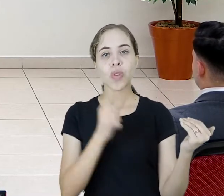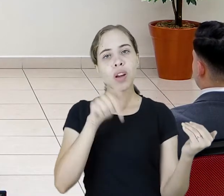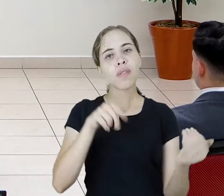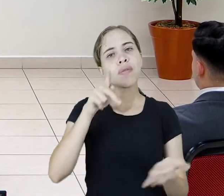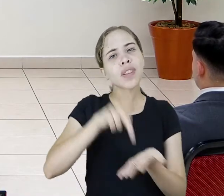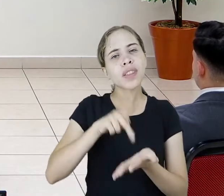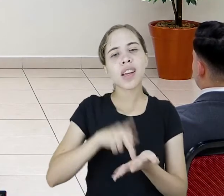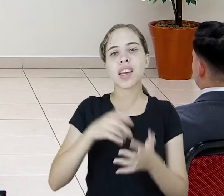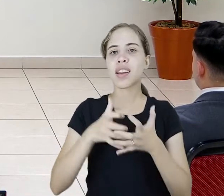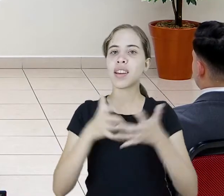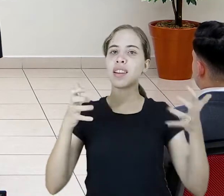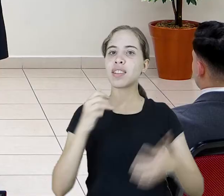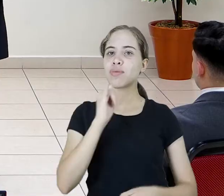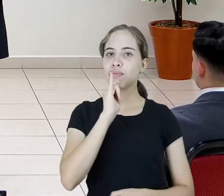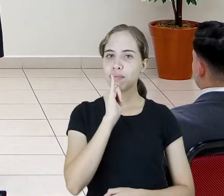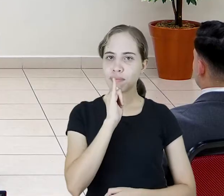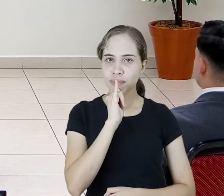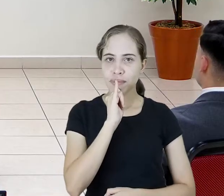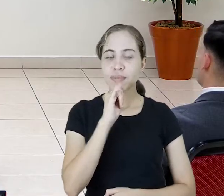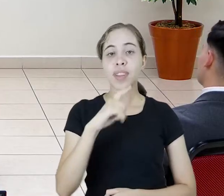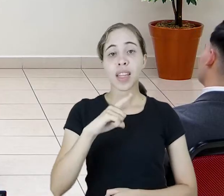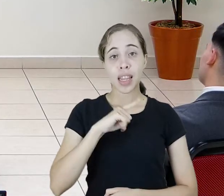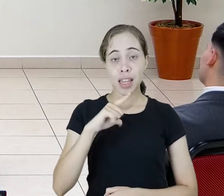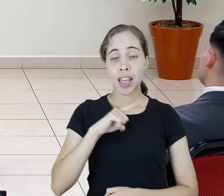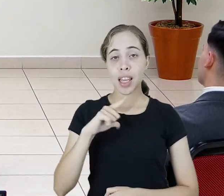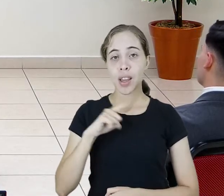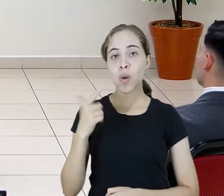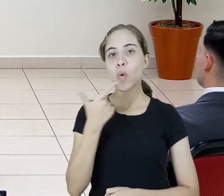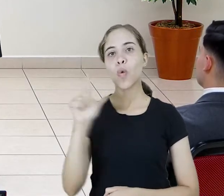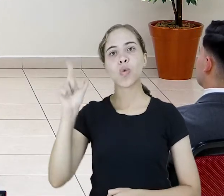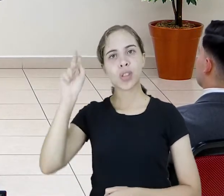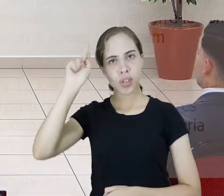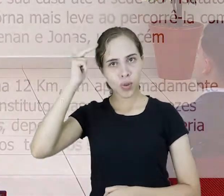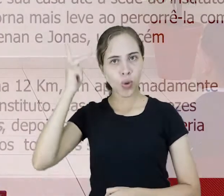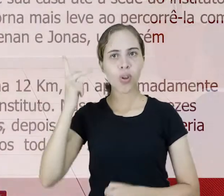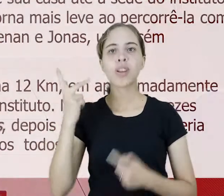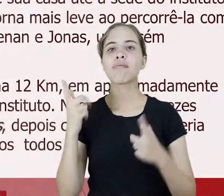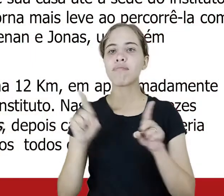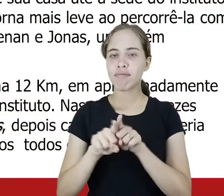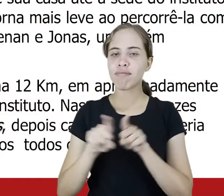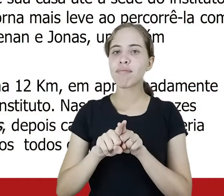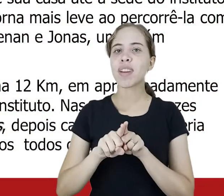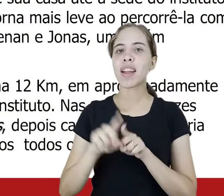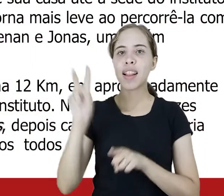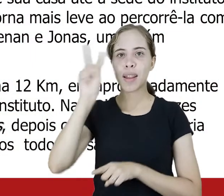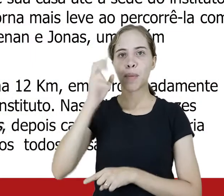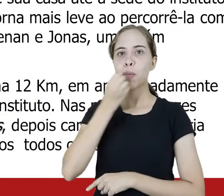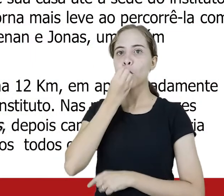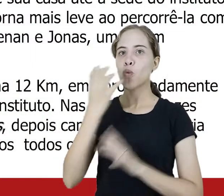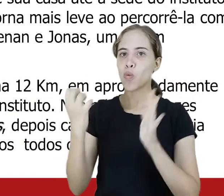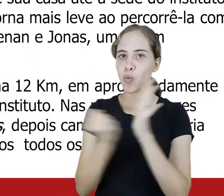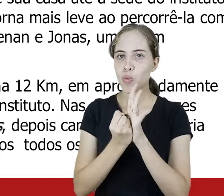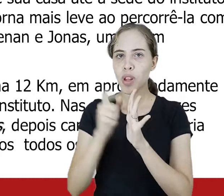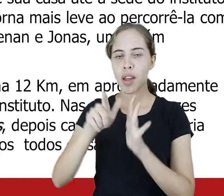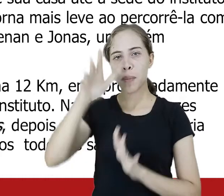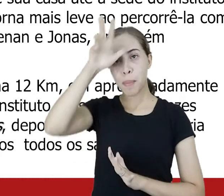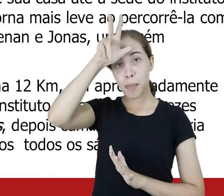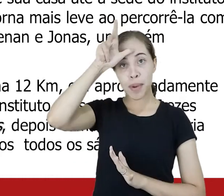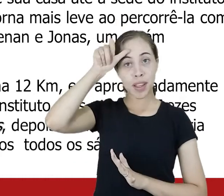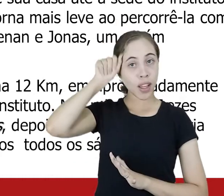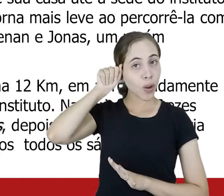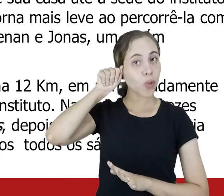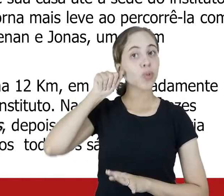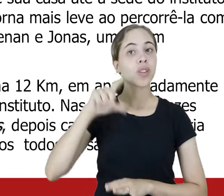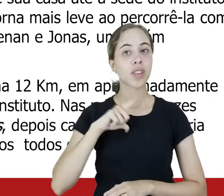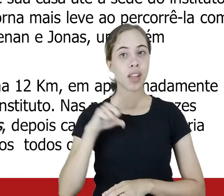certamente um grande exemplo. Tem uma outra história também muito significativa, esta vem de Manaus, representada aqui